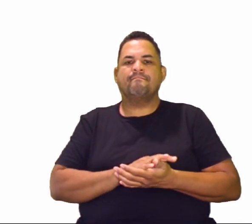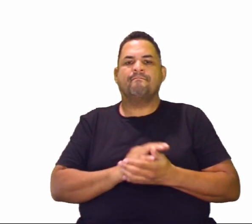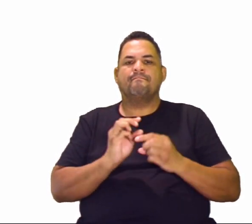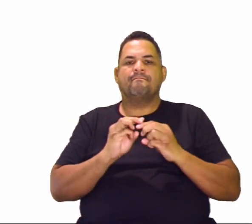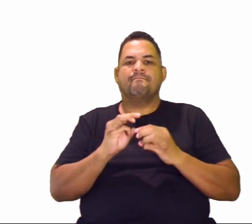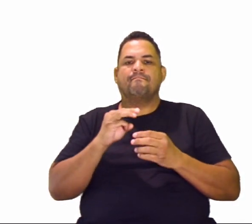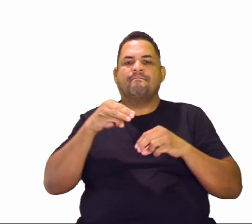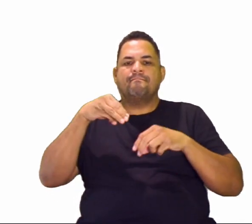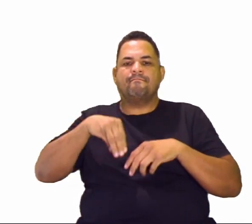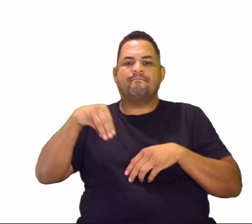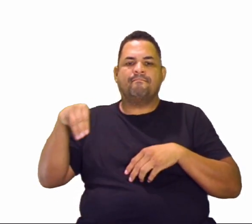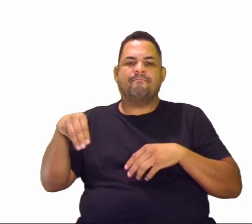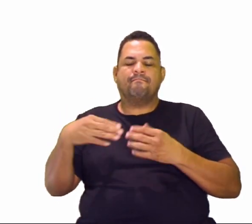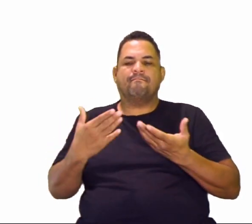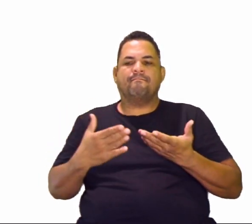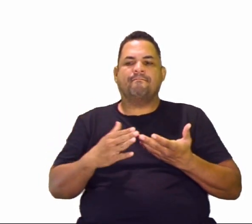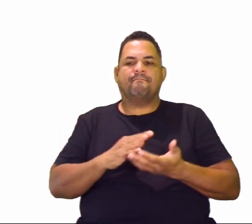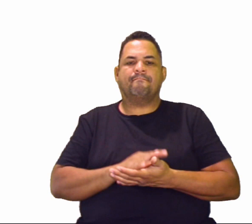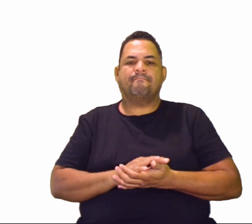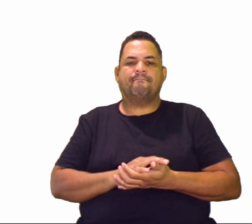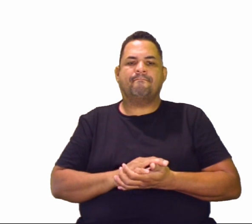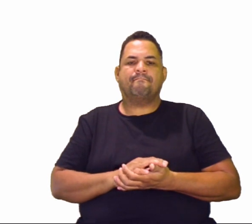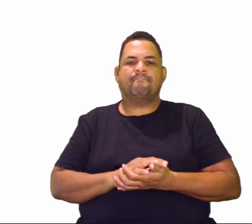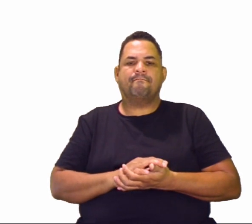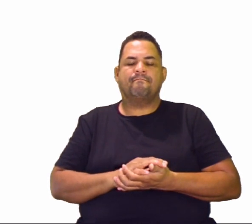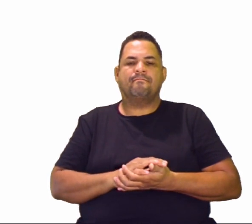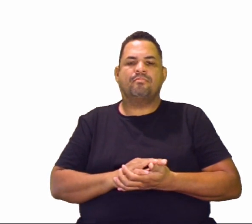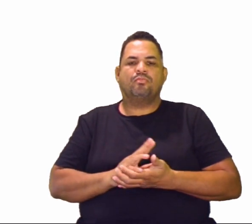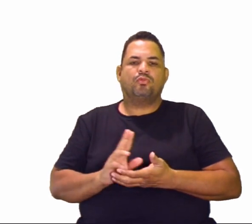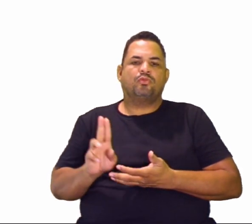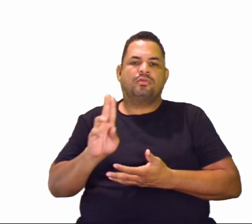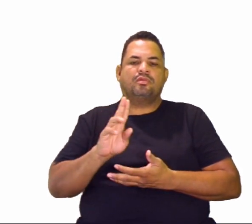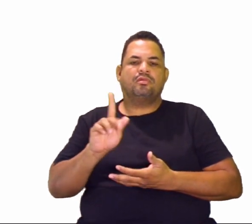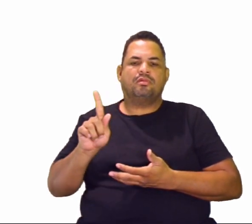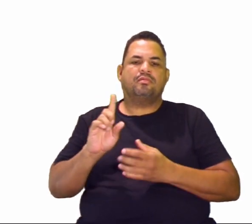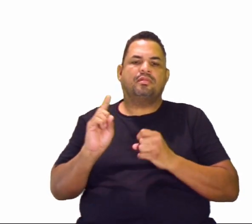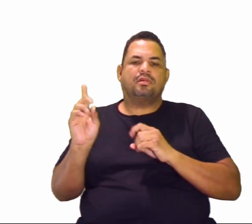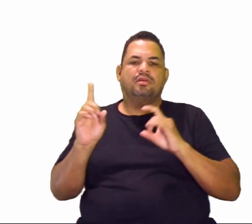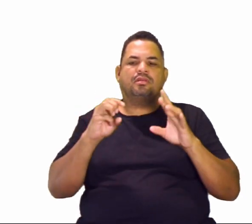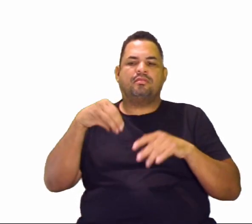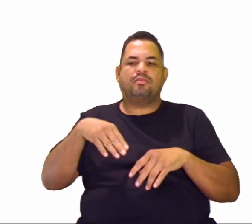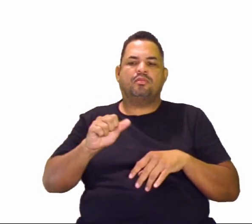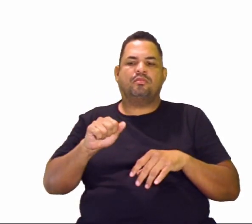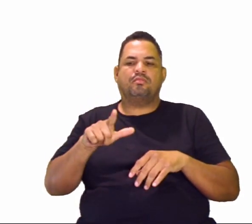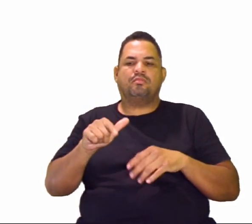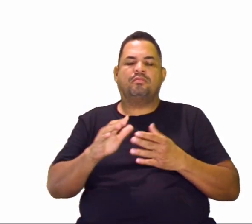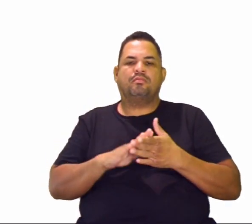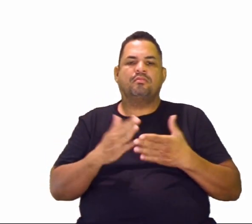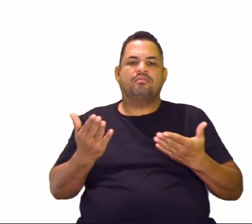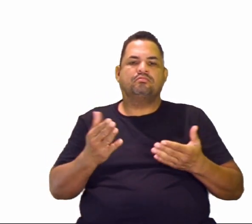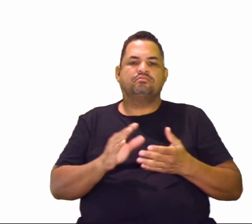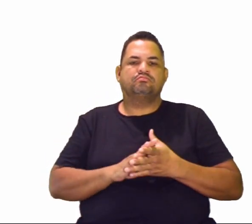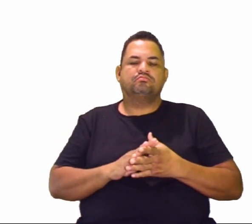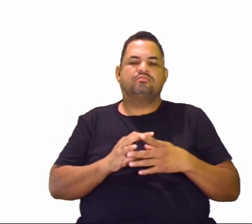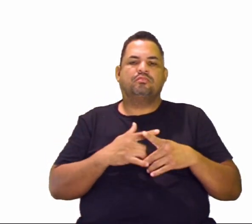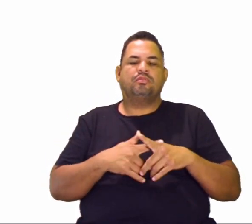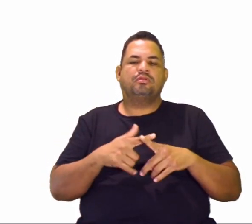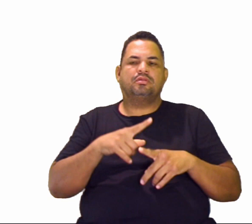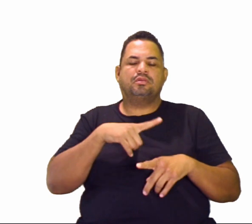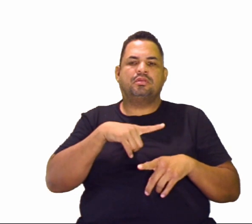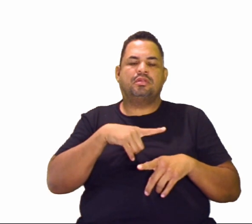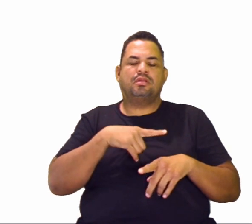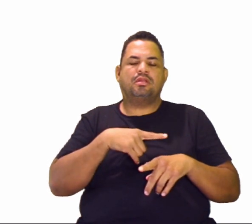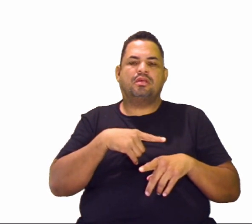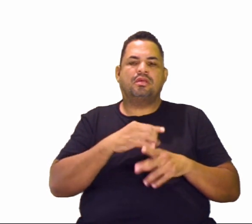molar com a unidade de grama por mol. E no problema que você tem volume